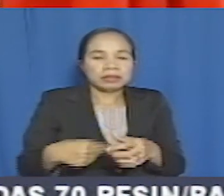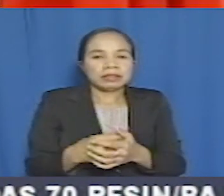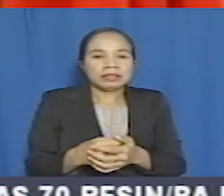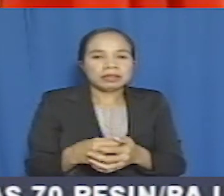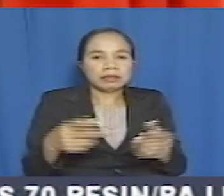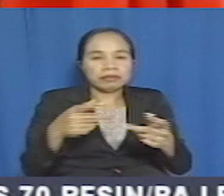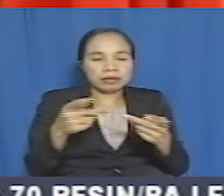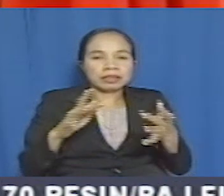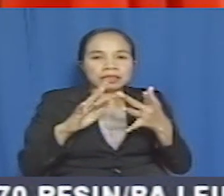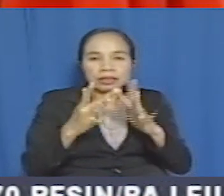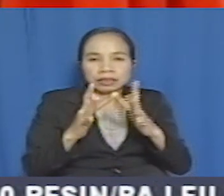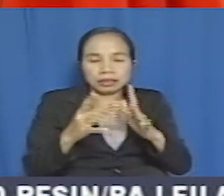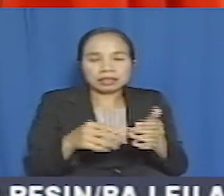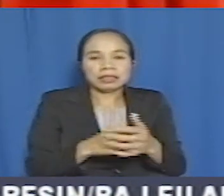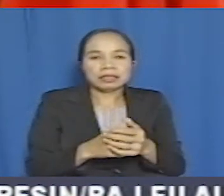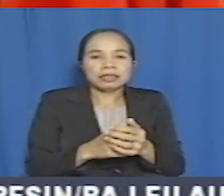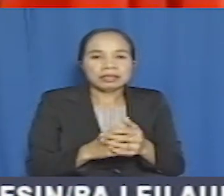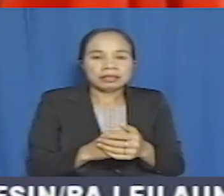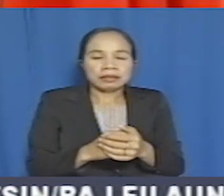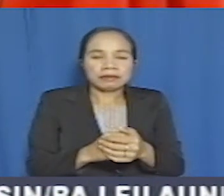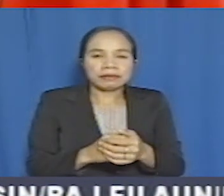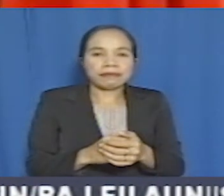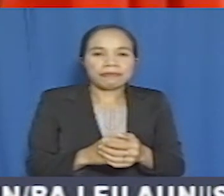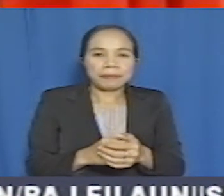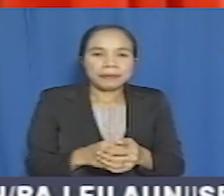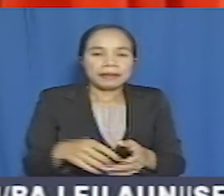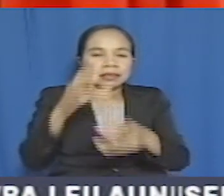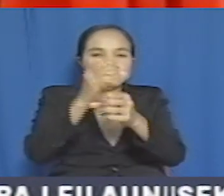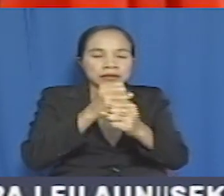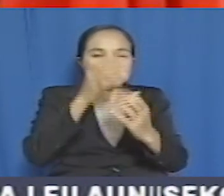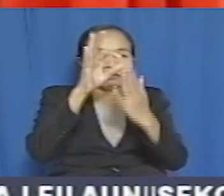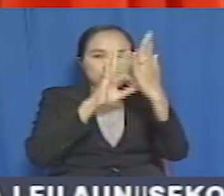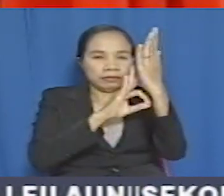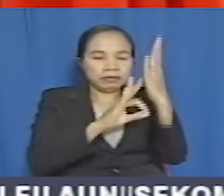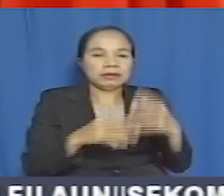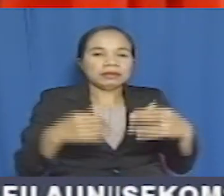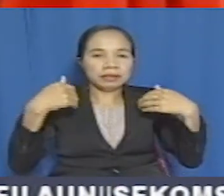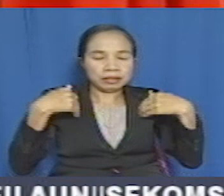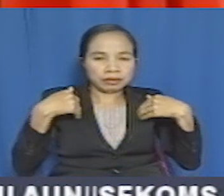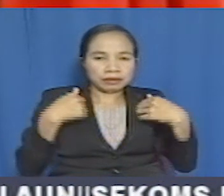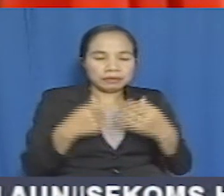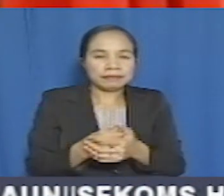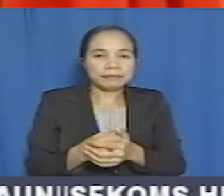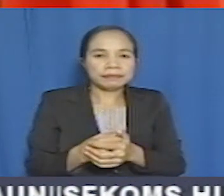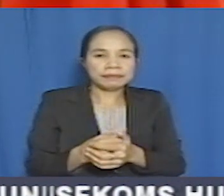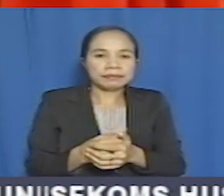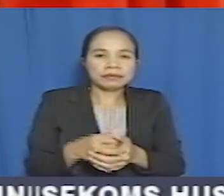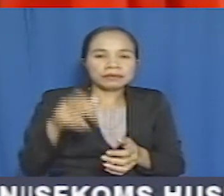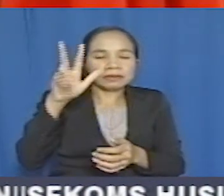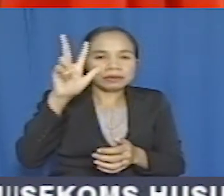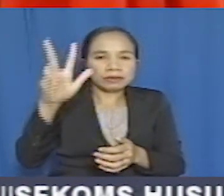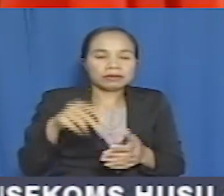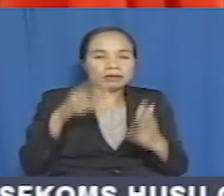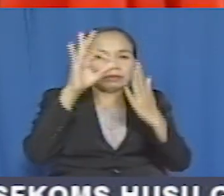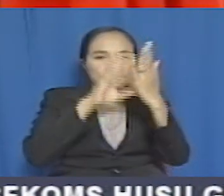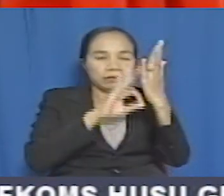digitalização comunidade simo formulário né formulário nem laranja né? Formulário nem tolo